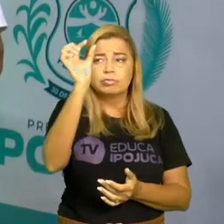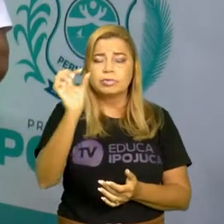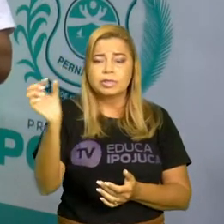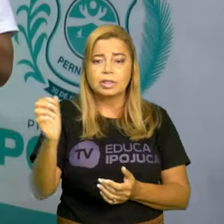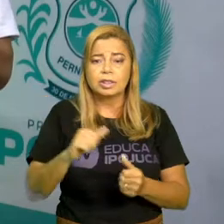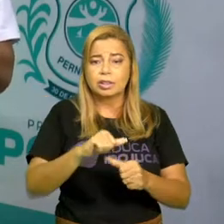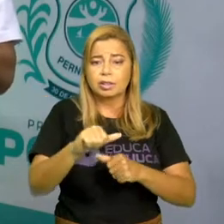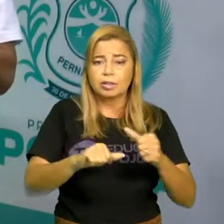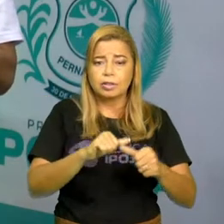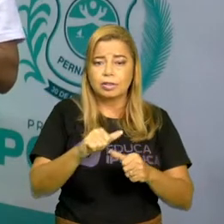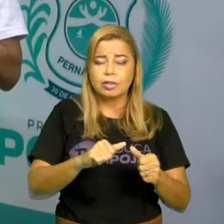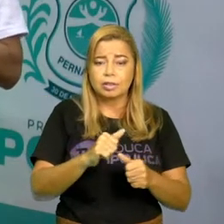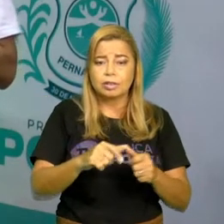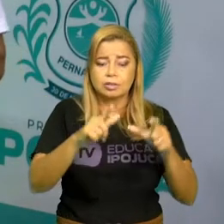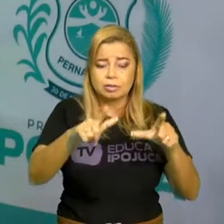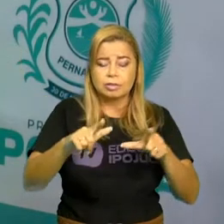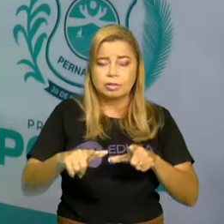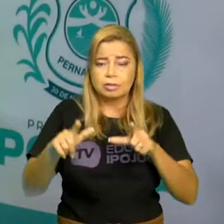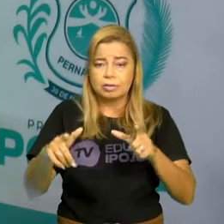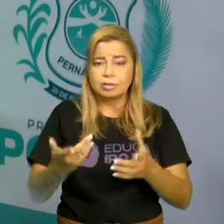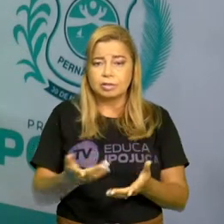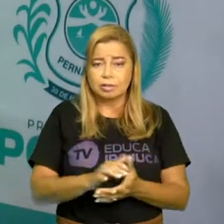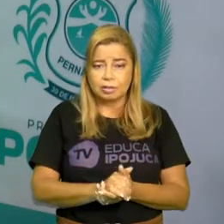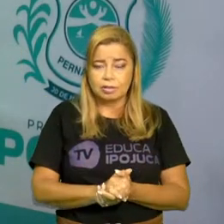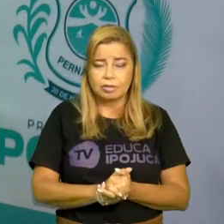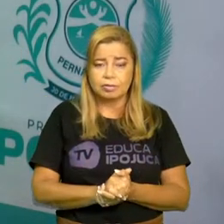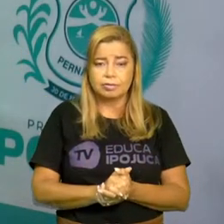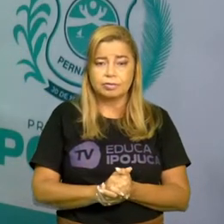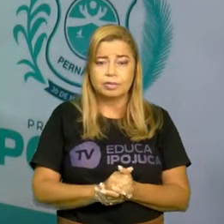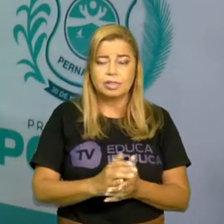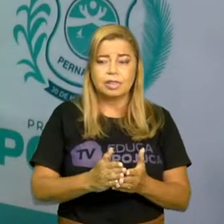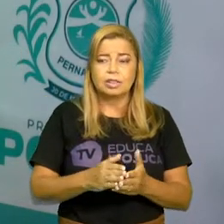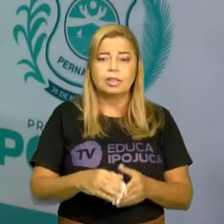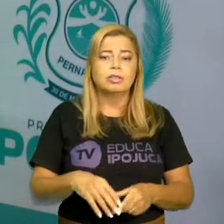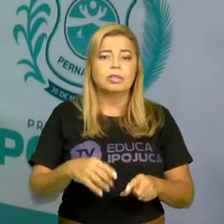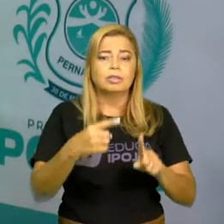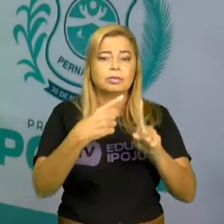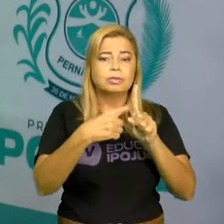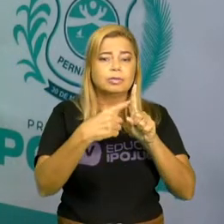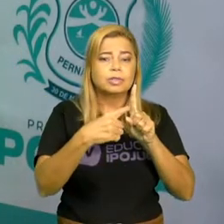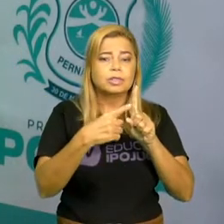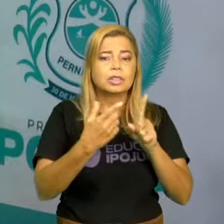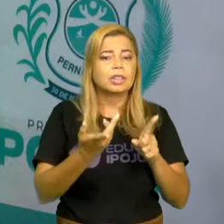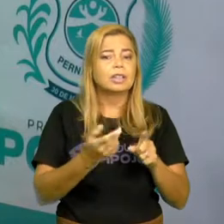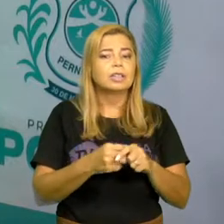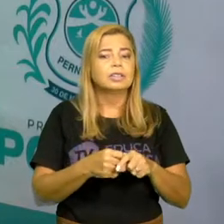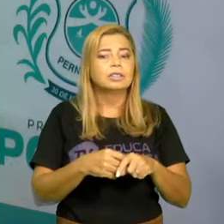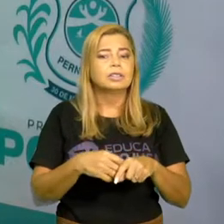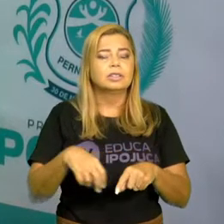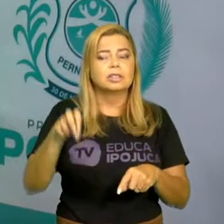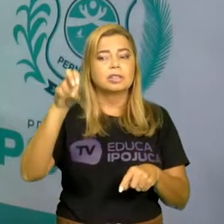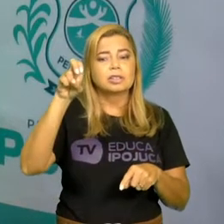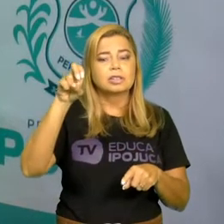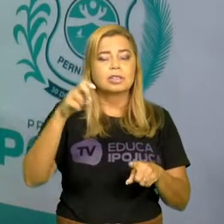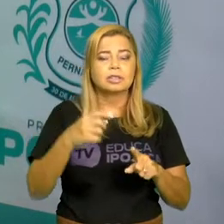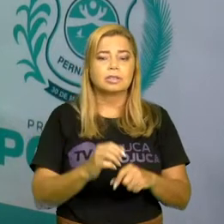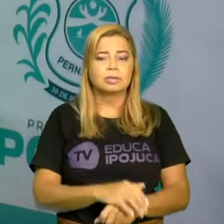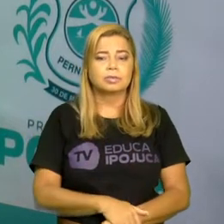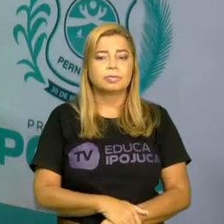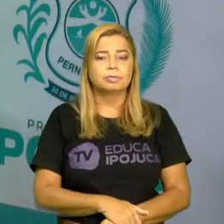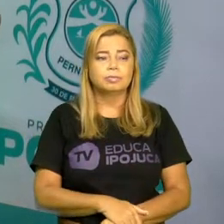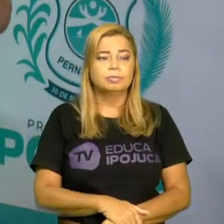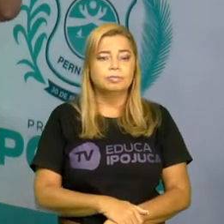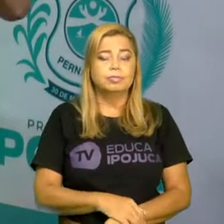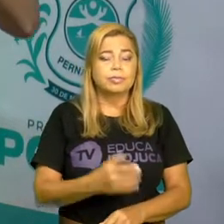se você tem o número 5, aí coloca onde tem o de unidade, ali você tem 5 unidades, você tem 5. Se